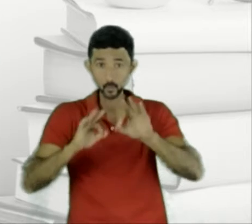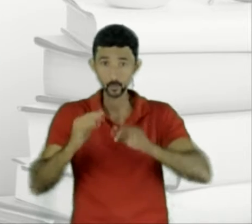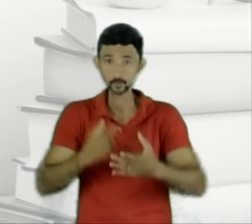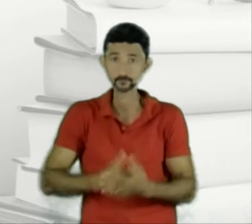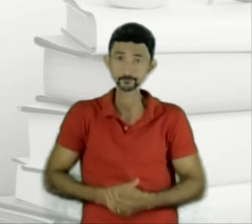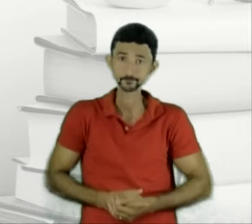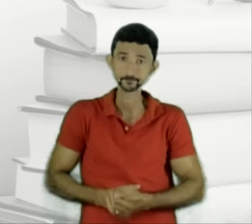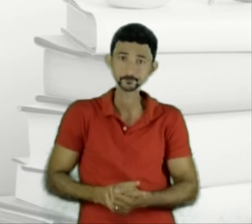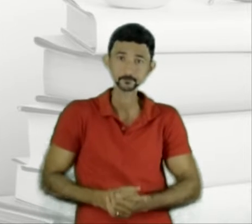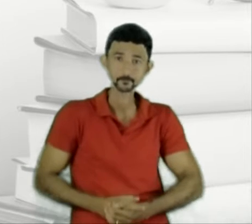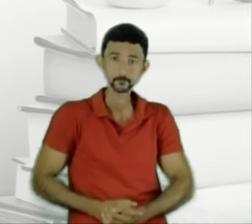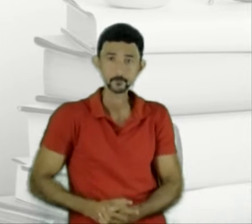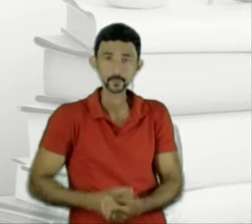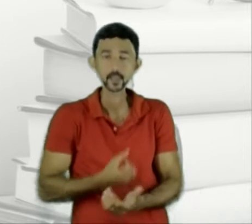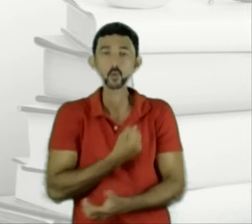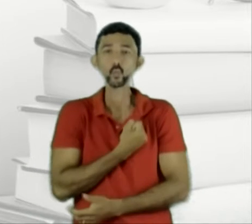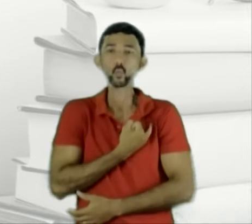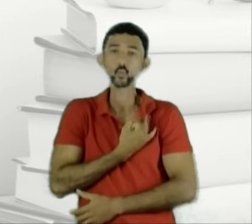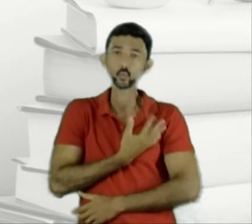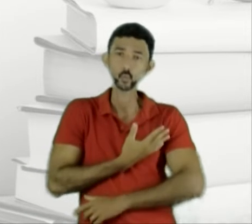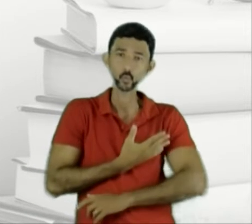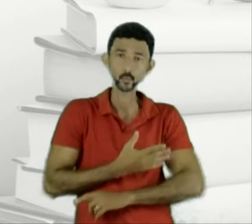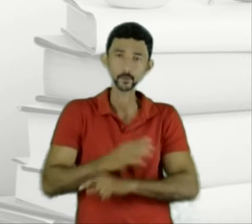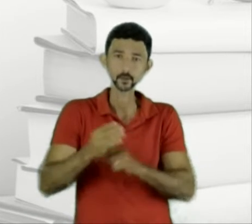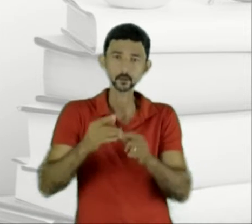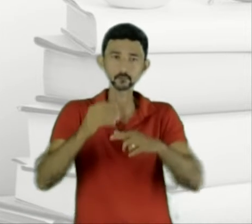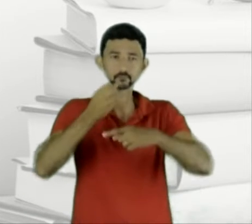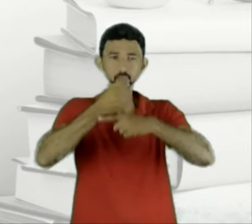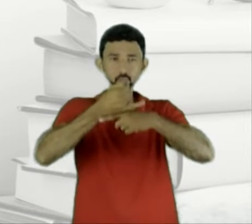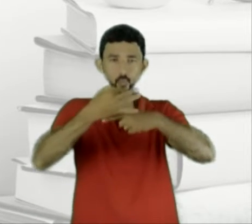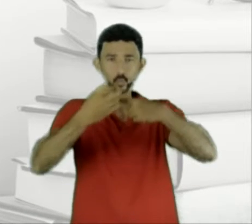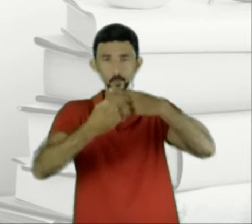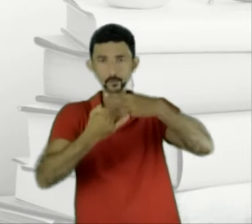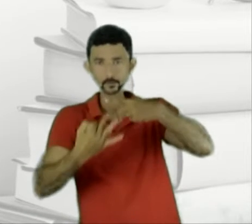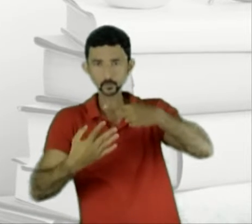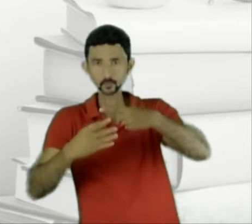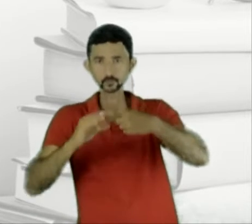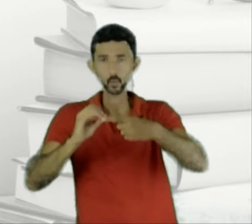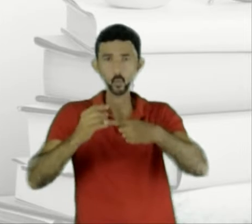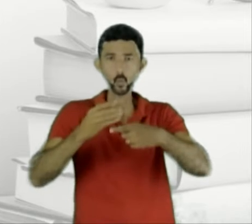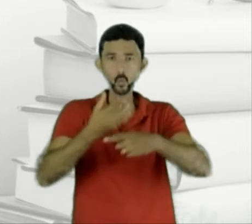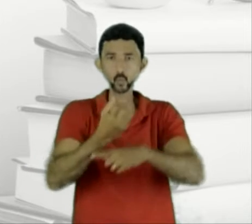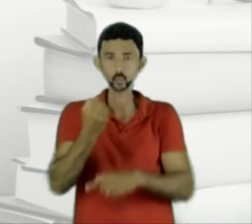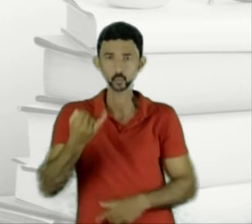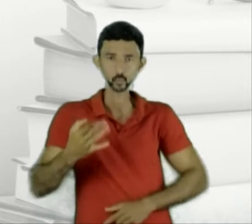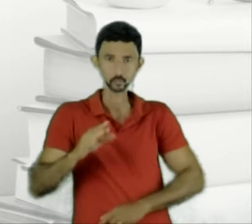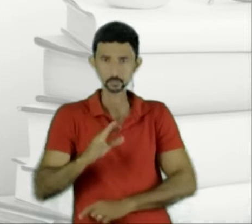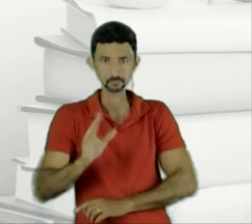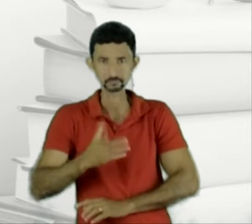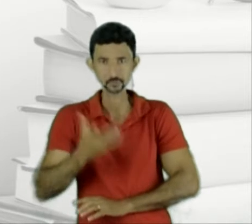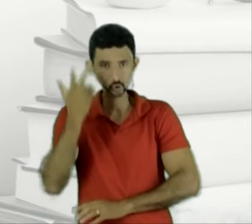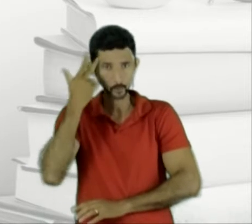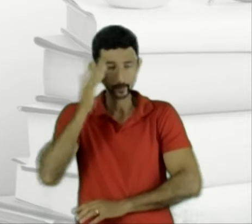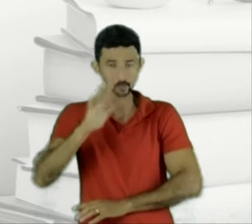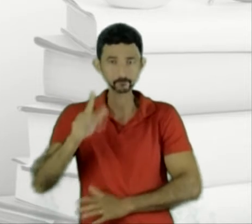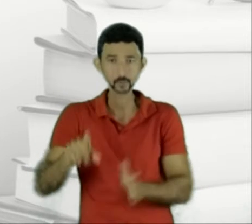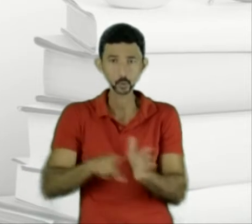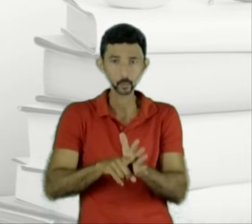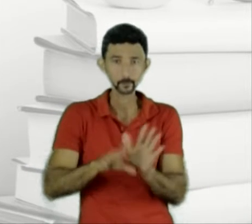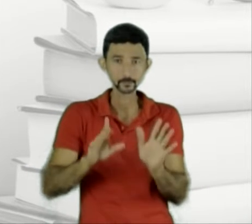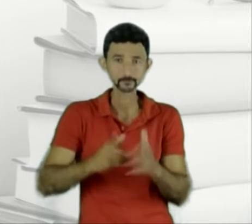situação, porque esses números, certo, na forma fracionária ou na forma inteira, quando vem o sinal